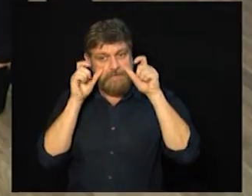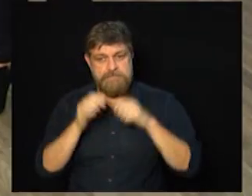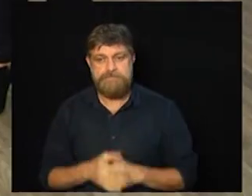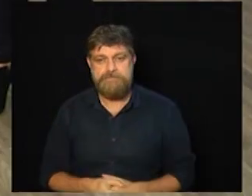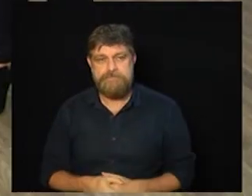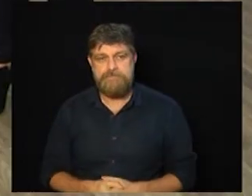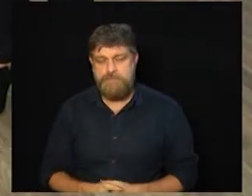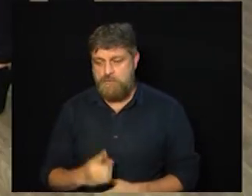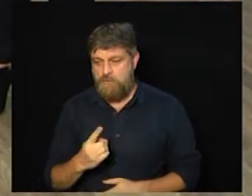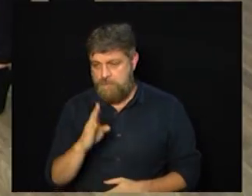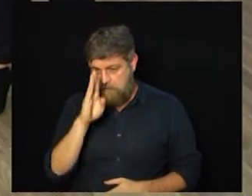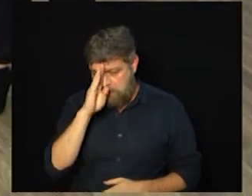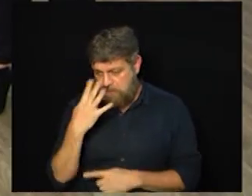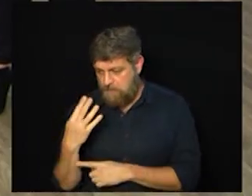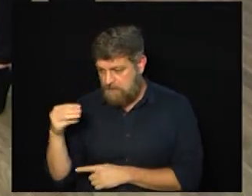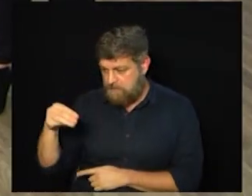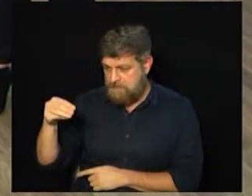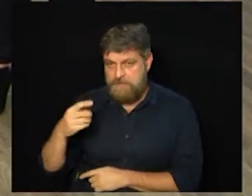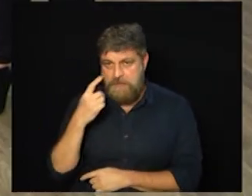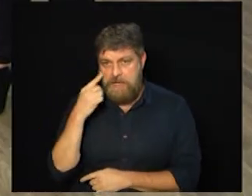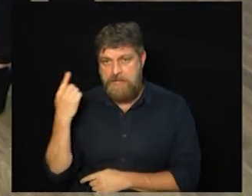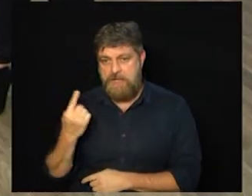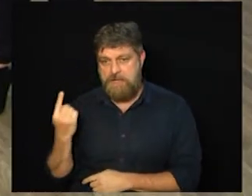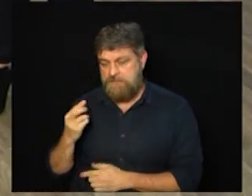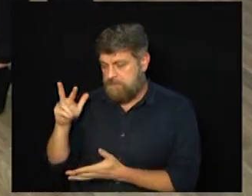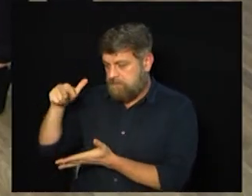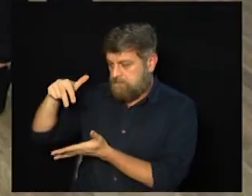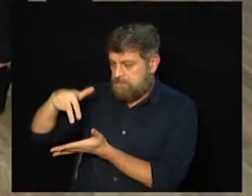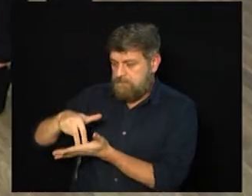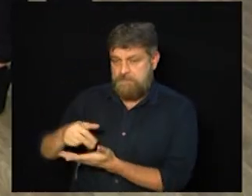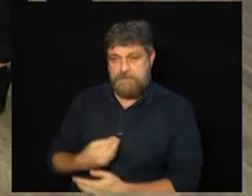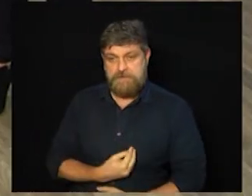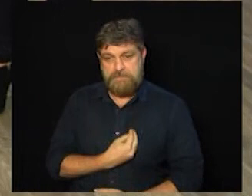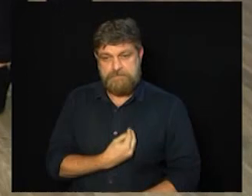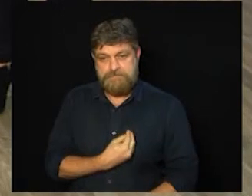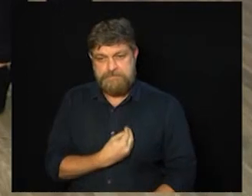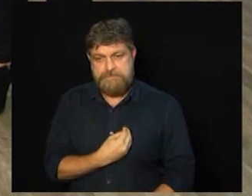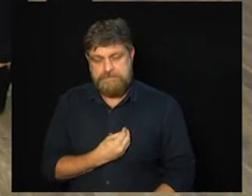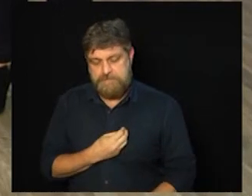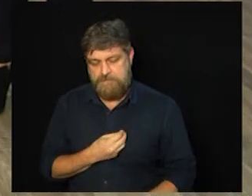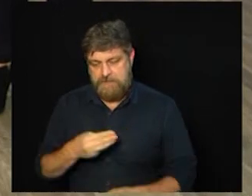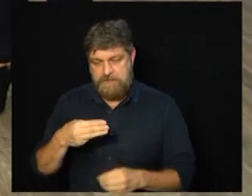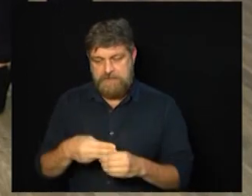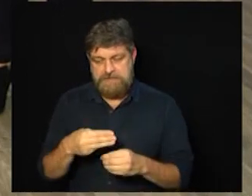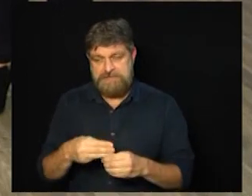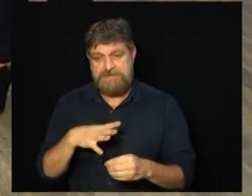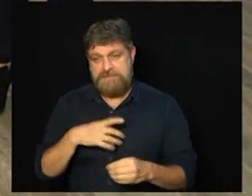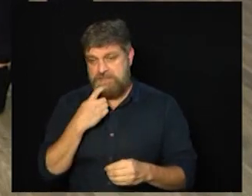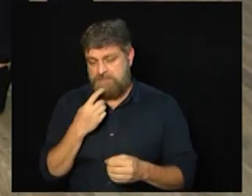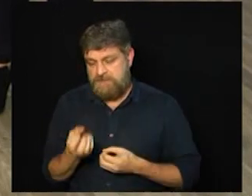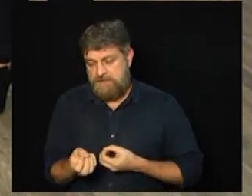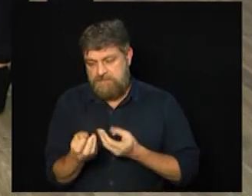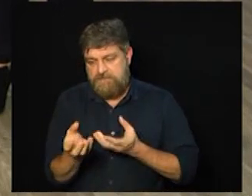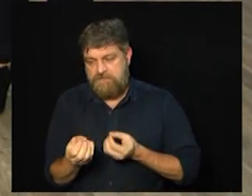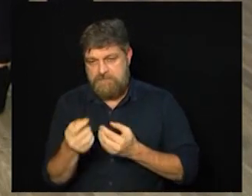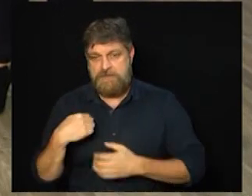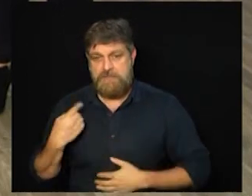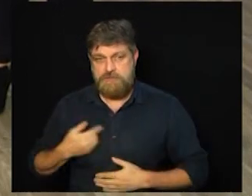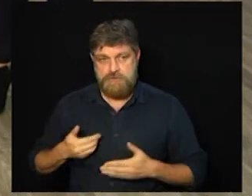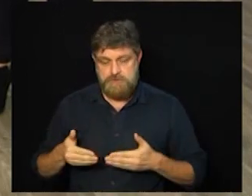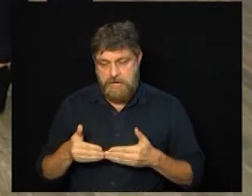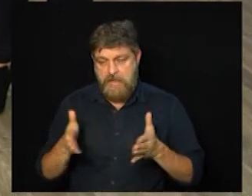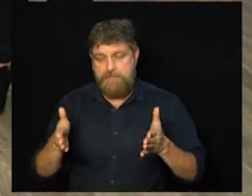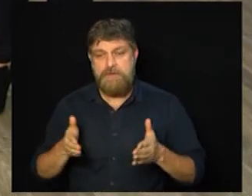o 1:04 a mina brejuí é isso aqui nos nossos estúdios com as notícias da Metrópole de Campinas a gente